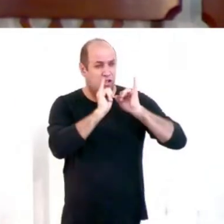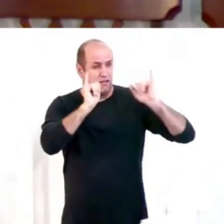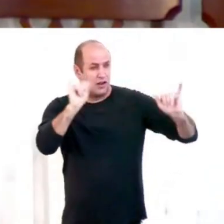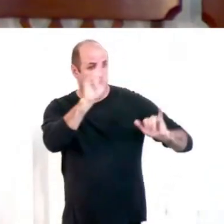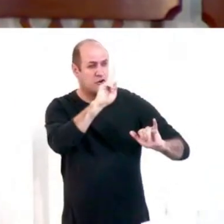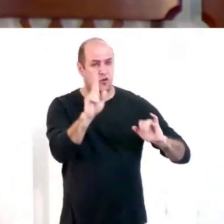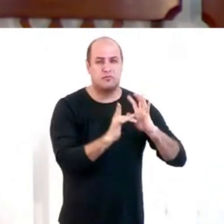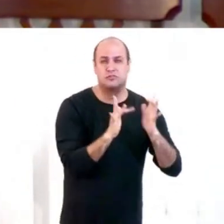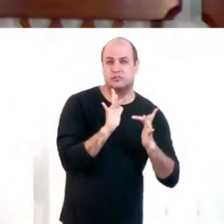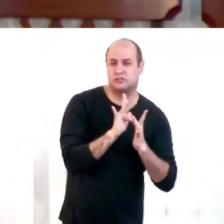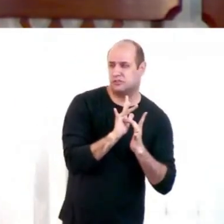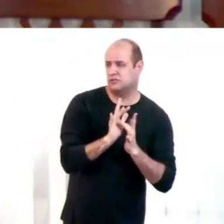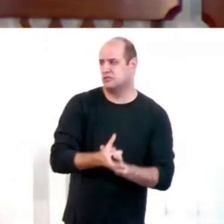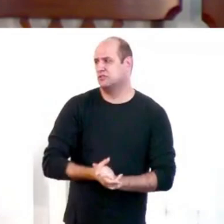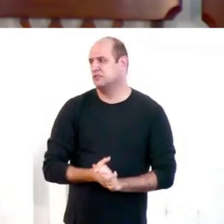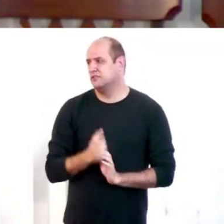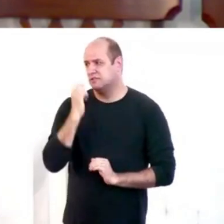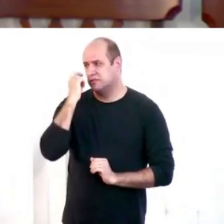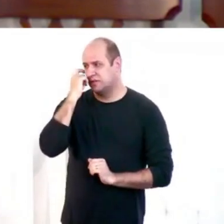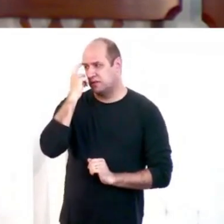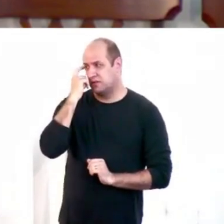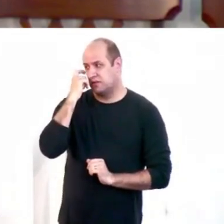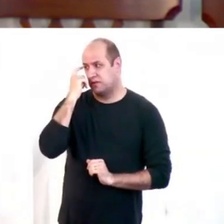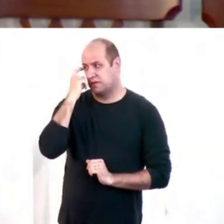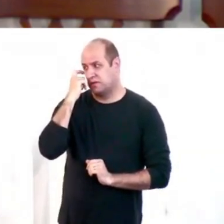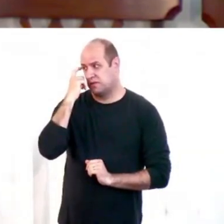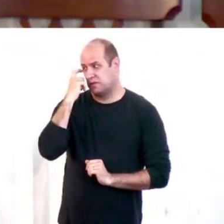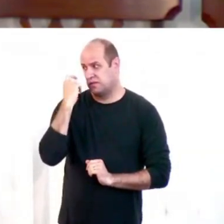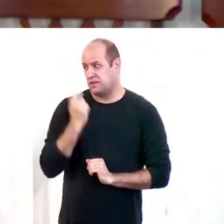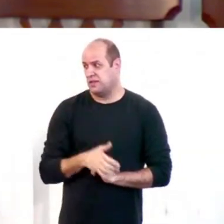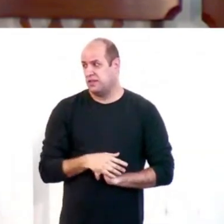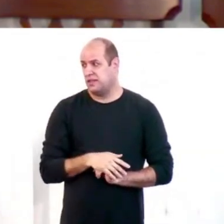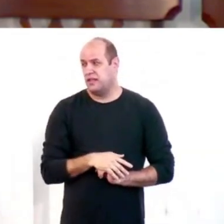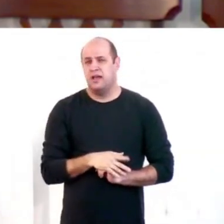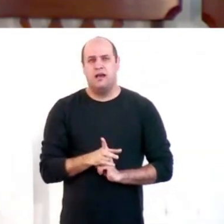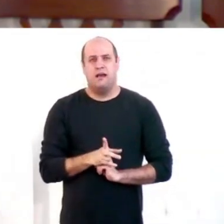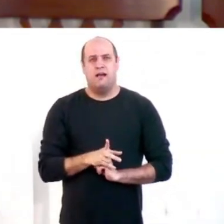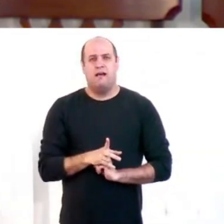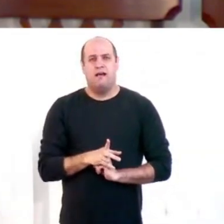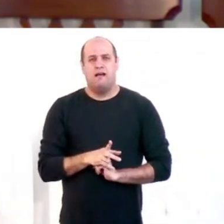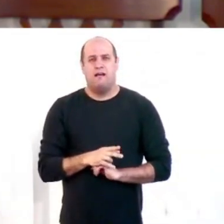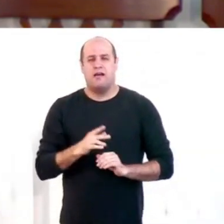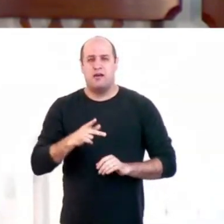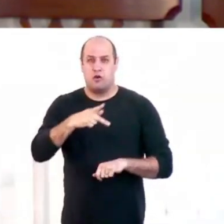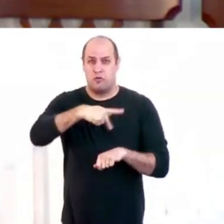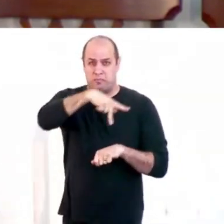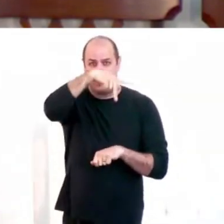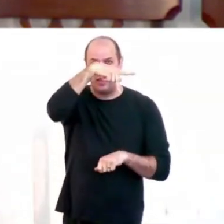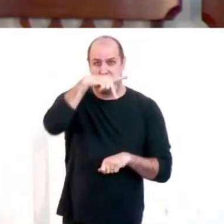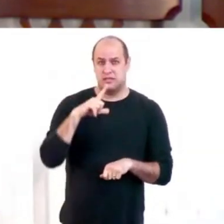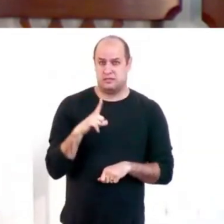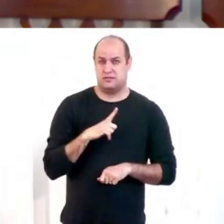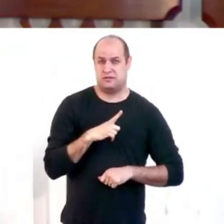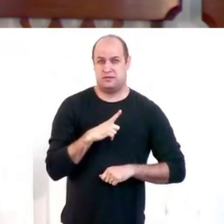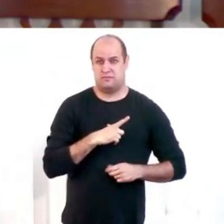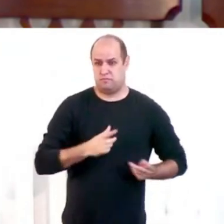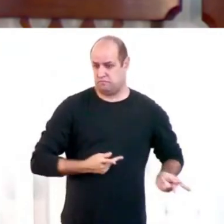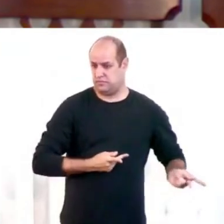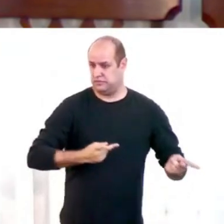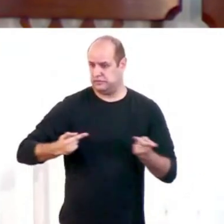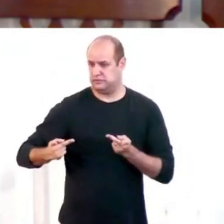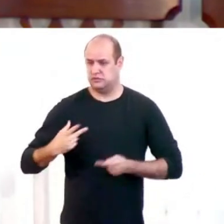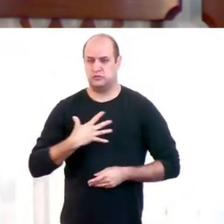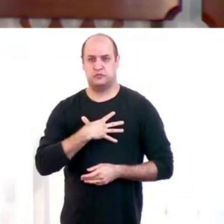Jesus. E recentemente, na Páscoa, eles foram se apresentar e minha